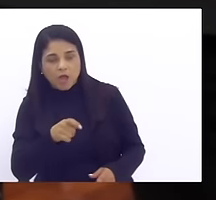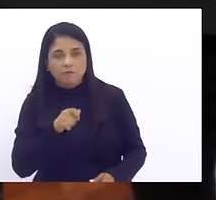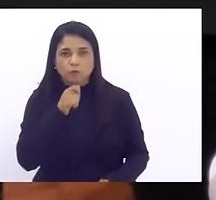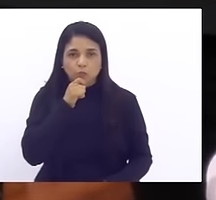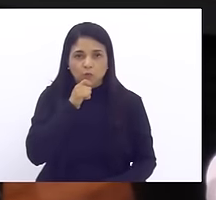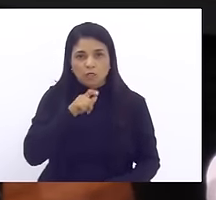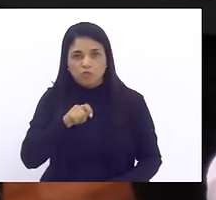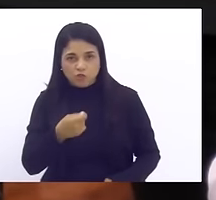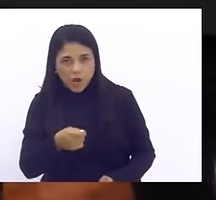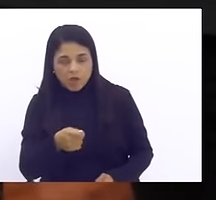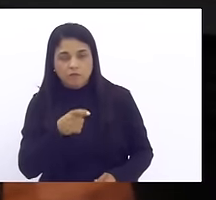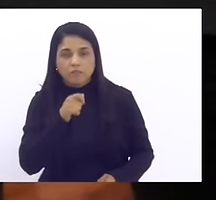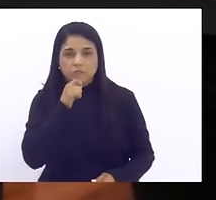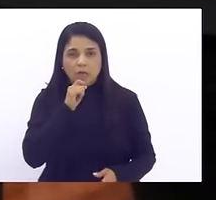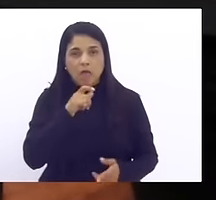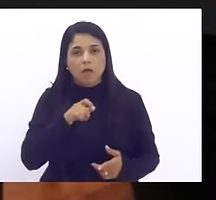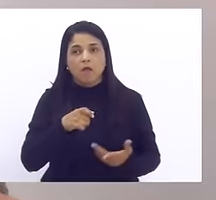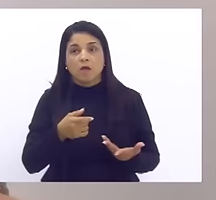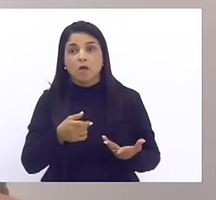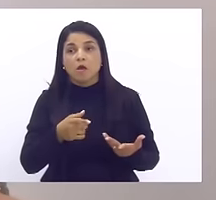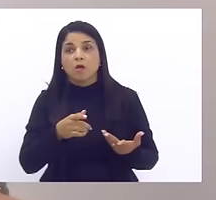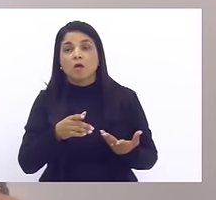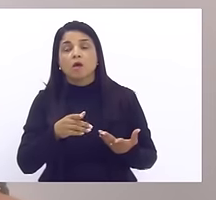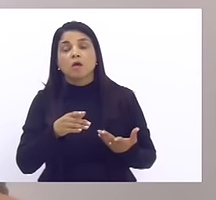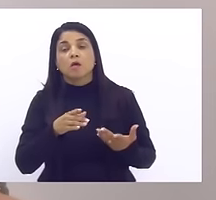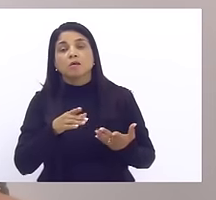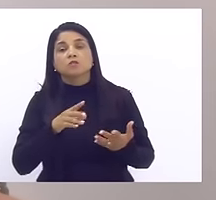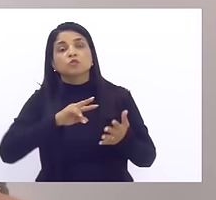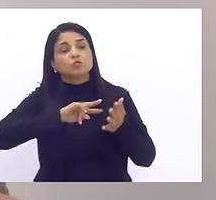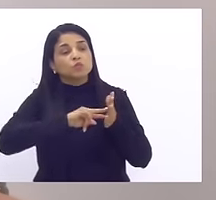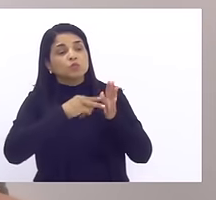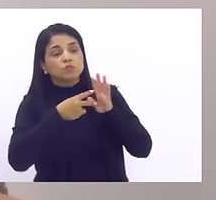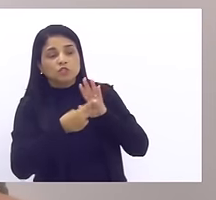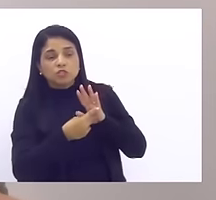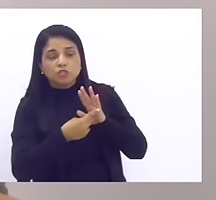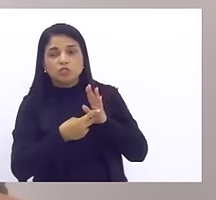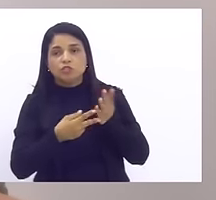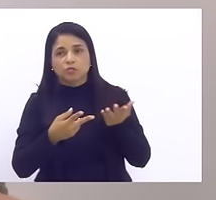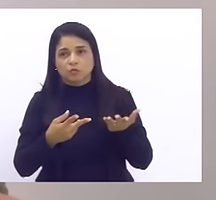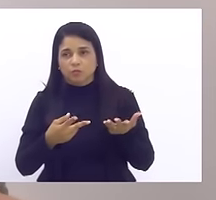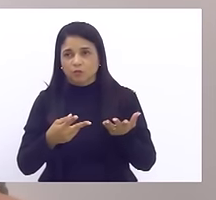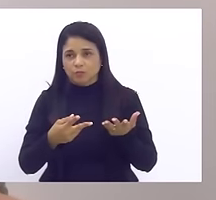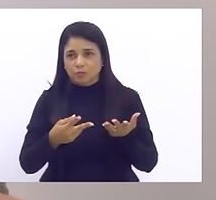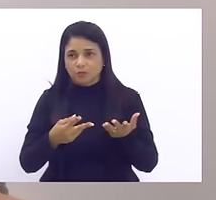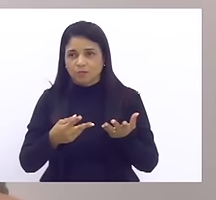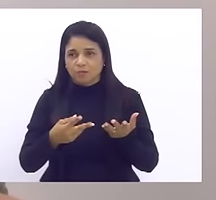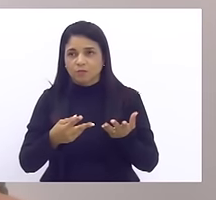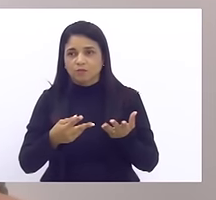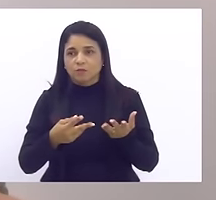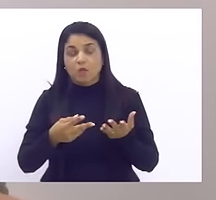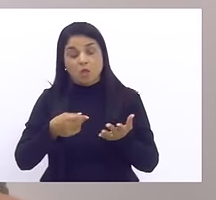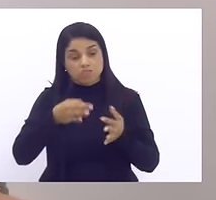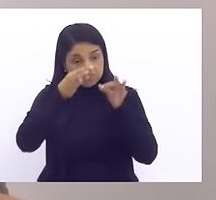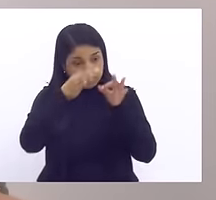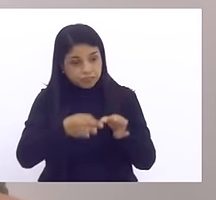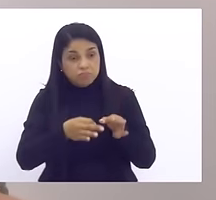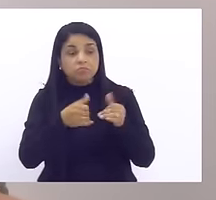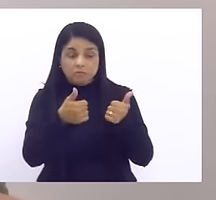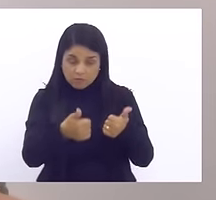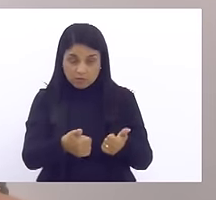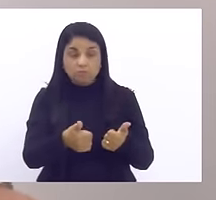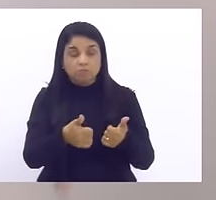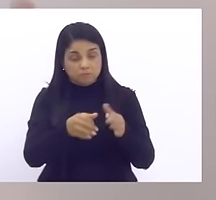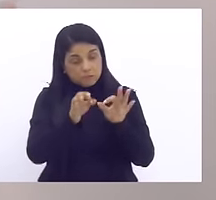mas não é locução nenhuma recuperação no sentido de especulação uma constatação